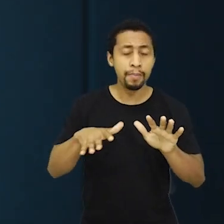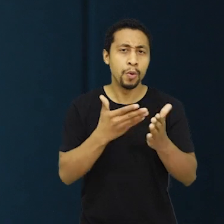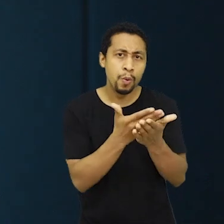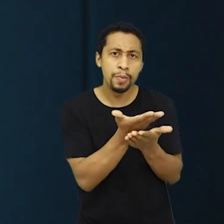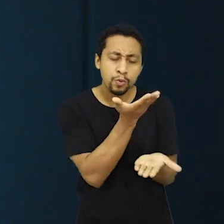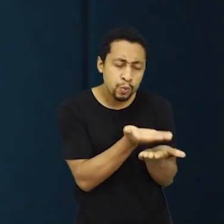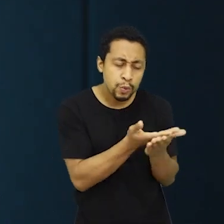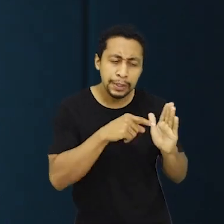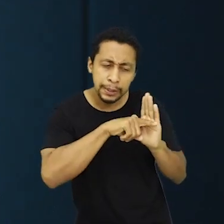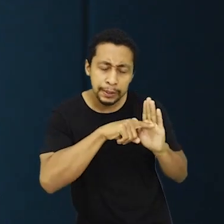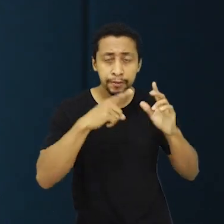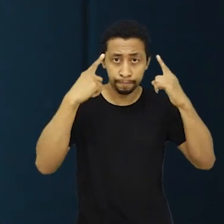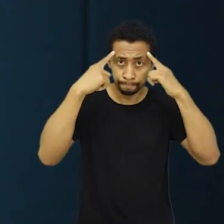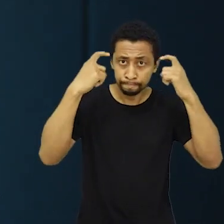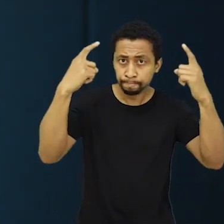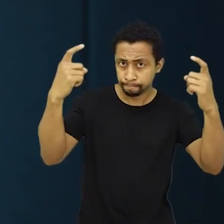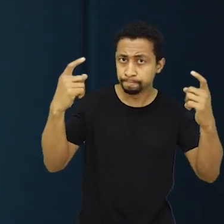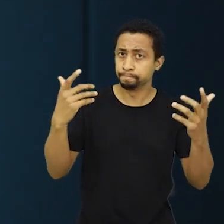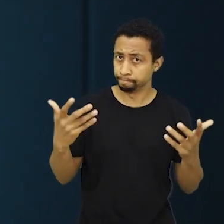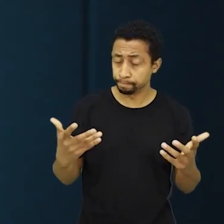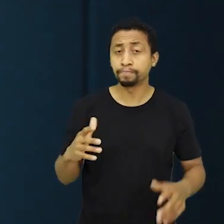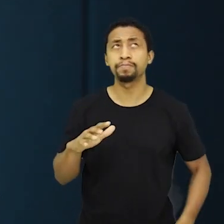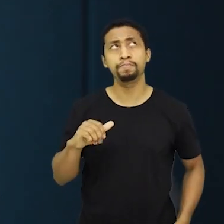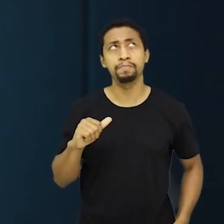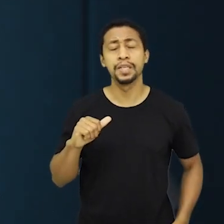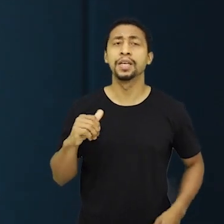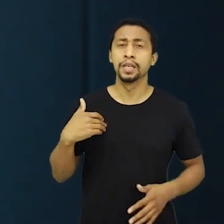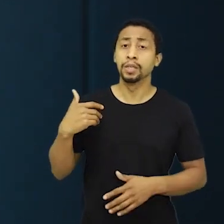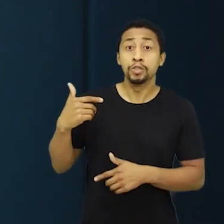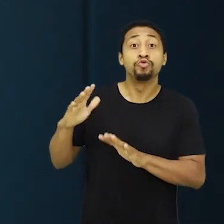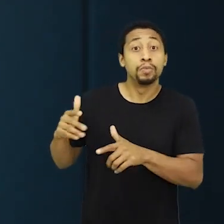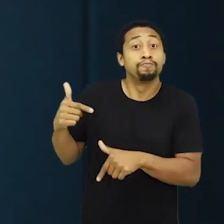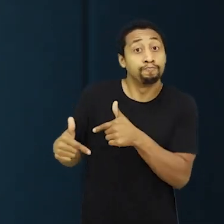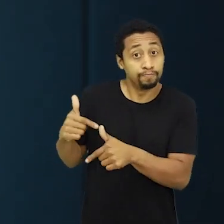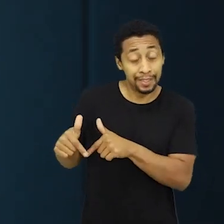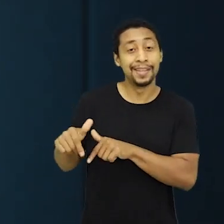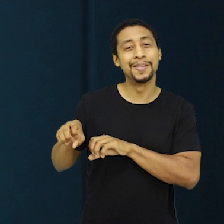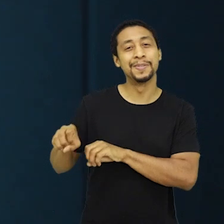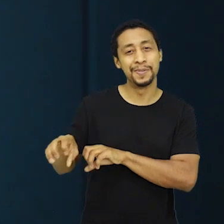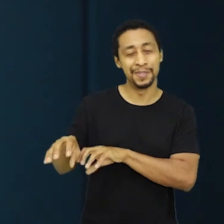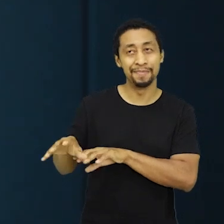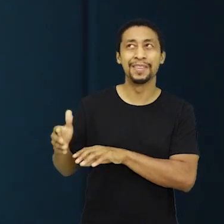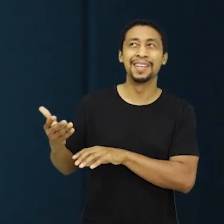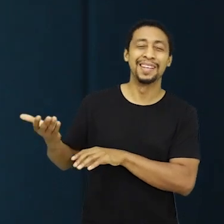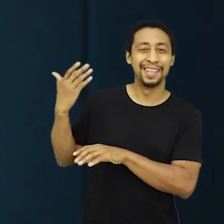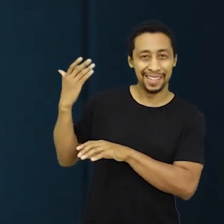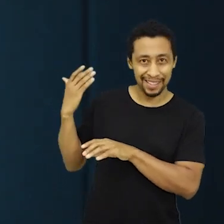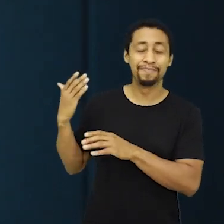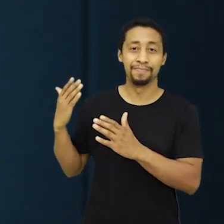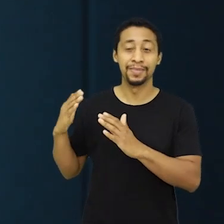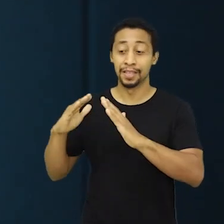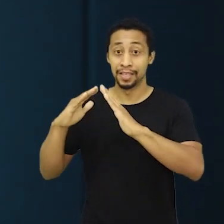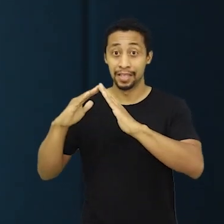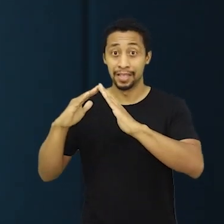questões da violência, trabalho uma época como educador na antiga, hoje não existe mais, Fundação Casa, mas